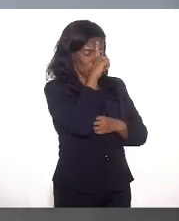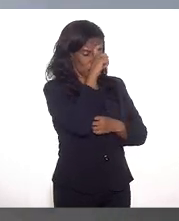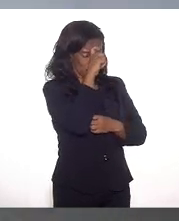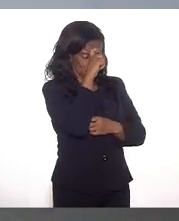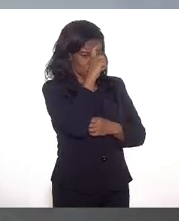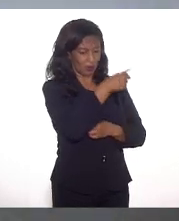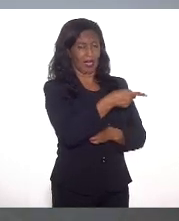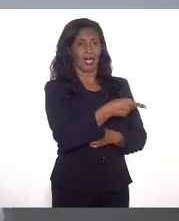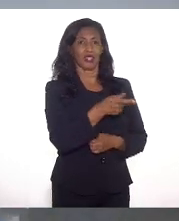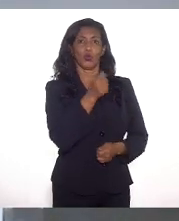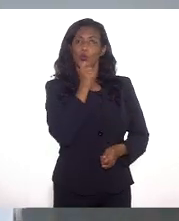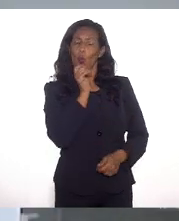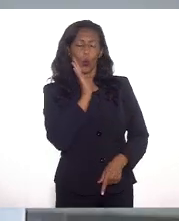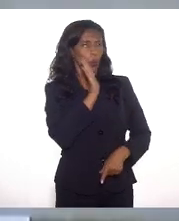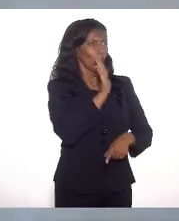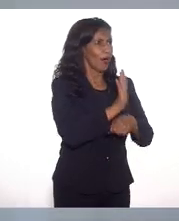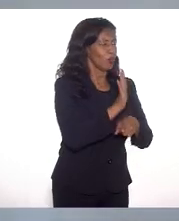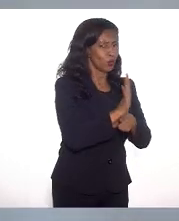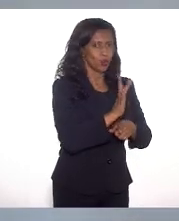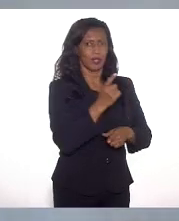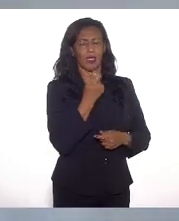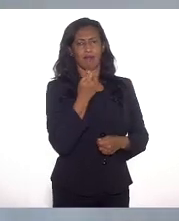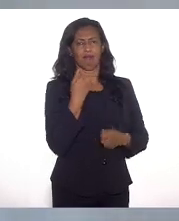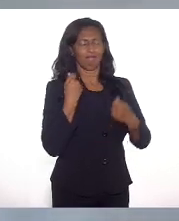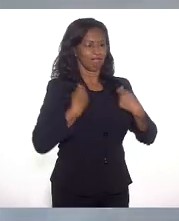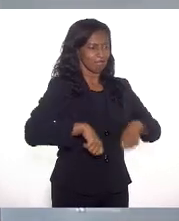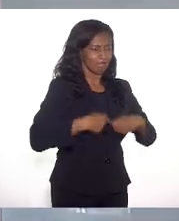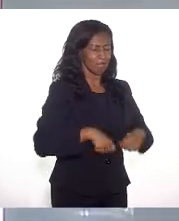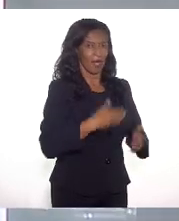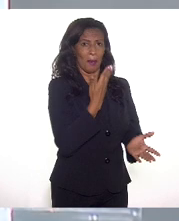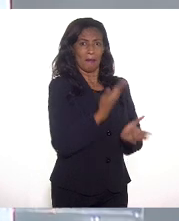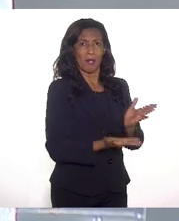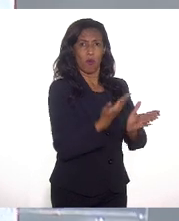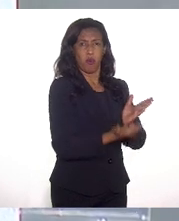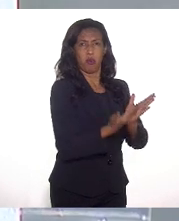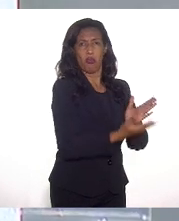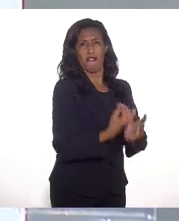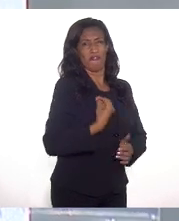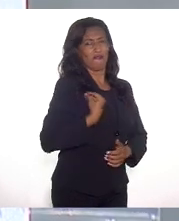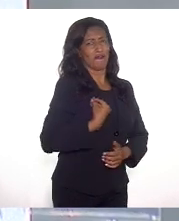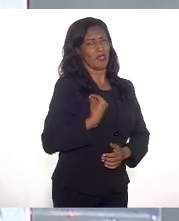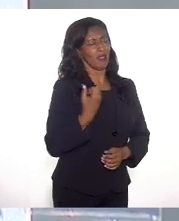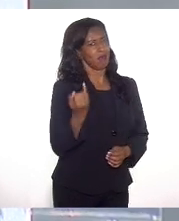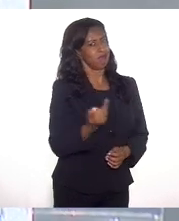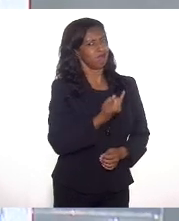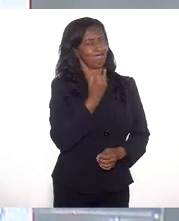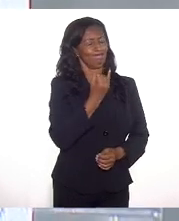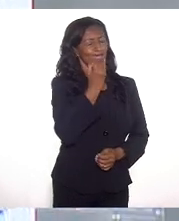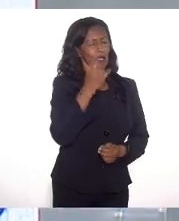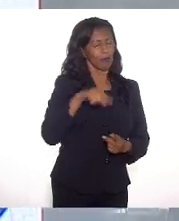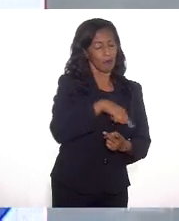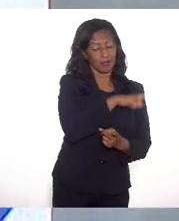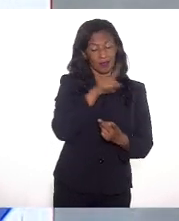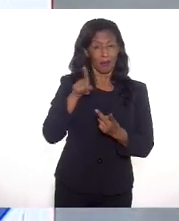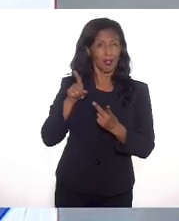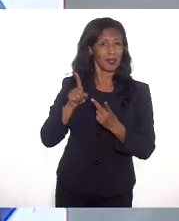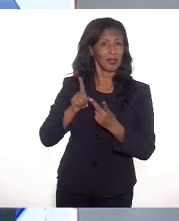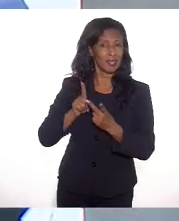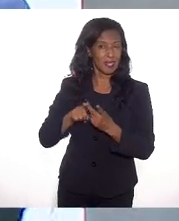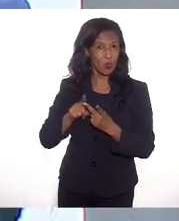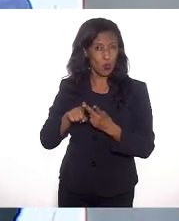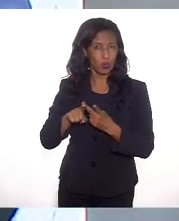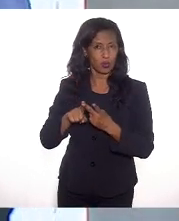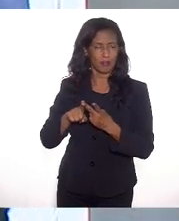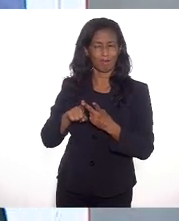sem o atendimento necessário, a gente perdendo vidas importantes, mas tem uma segunda face